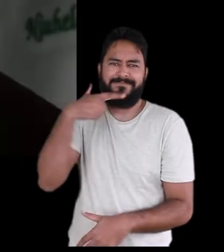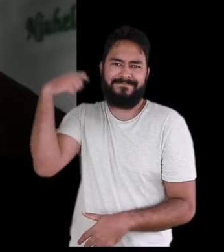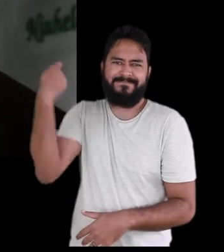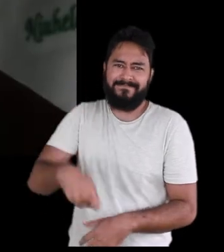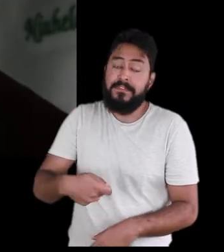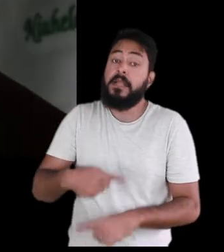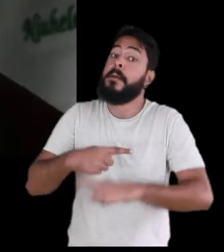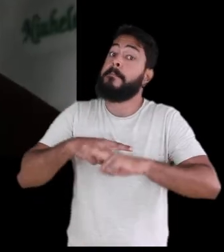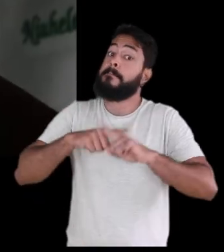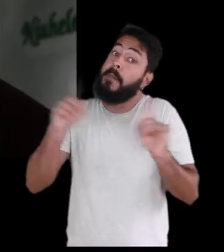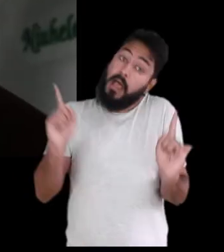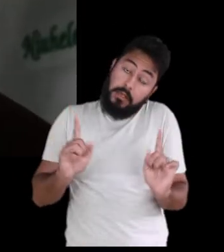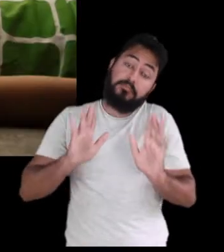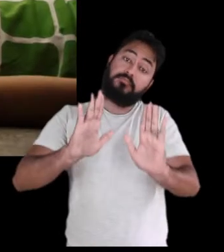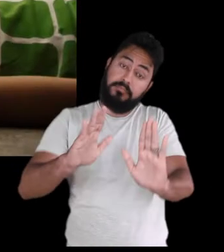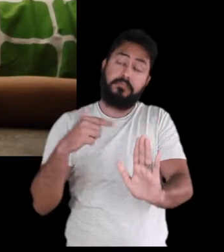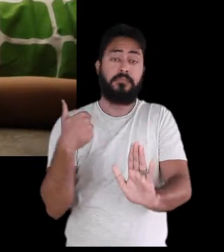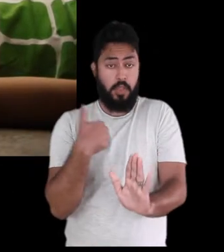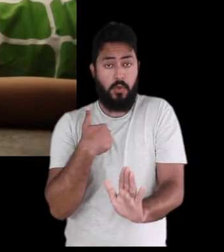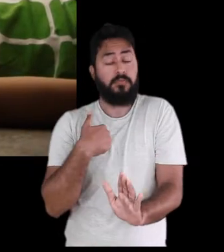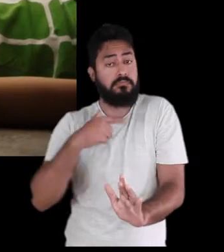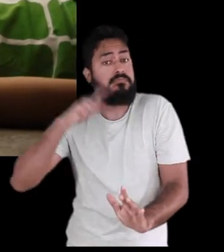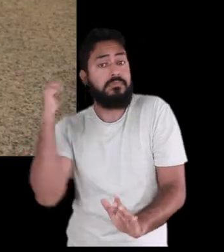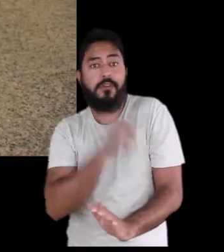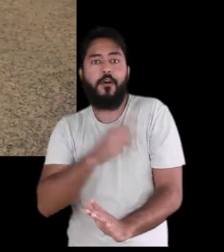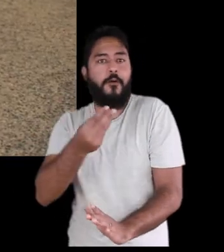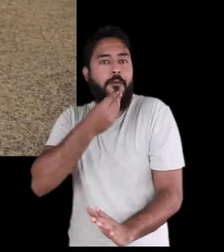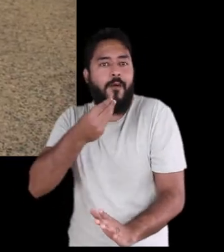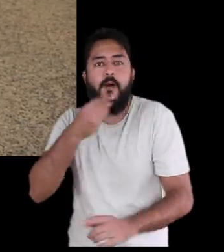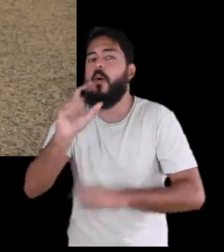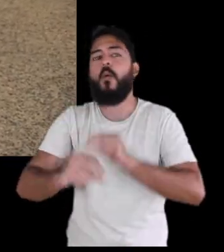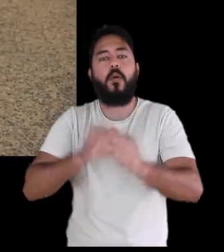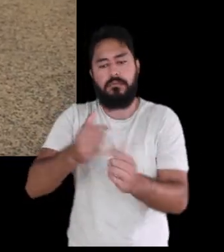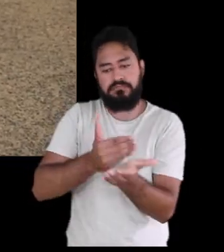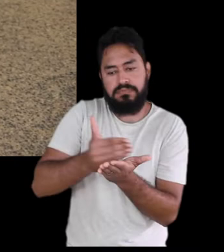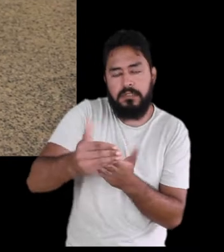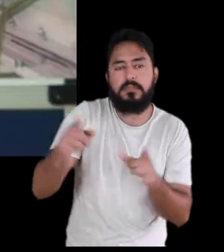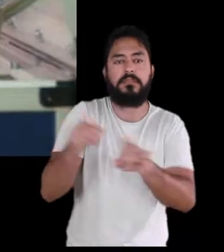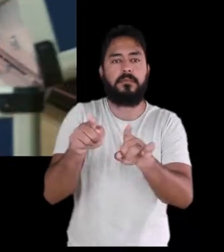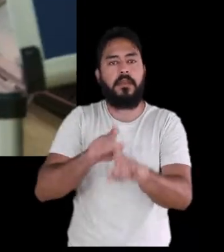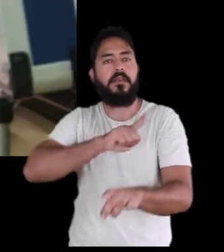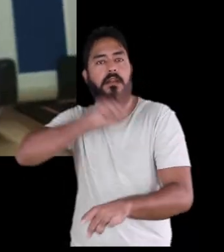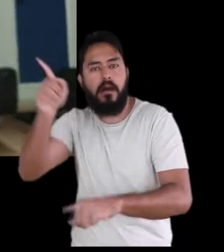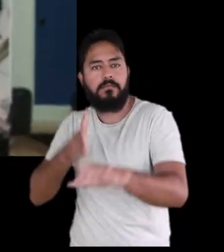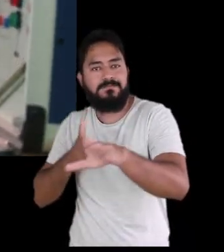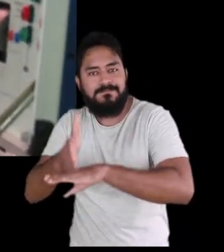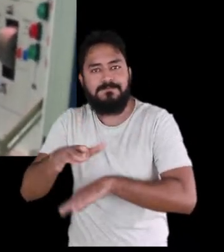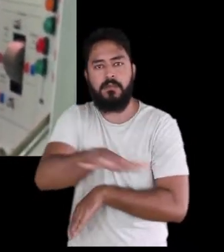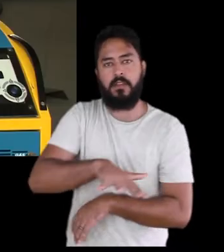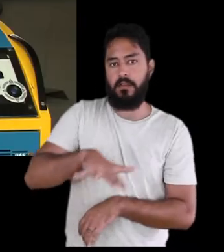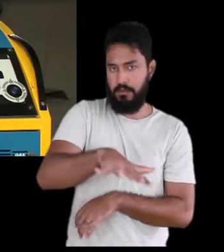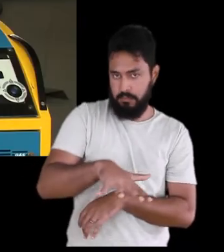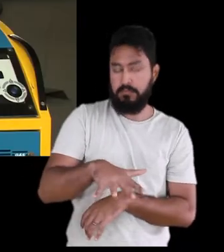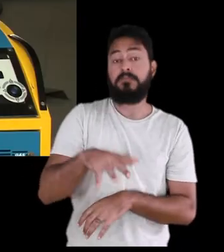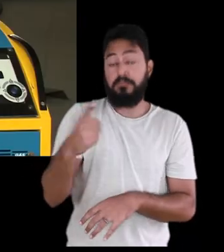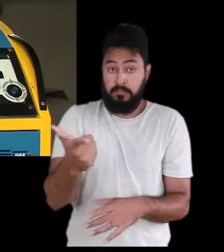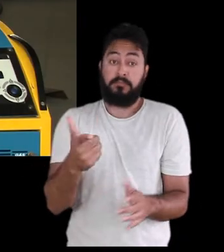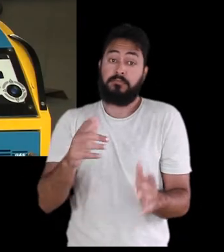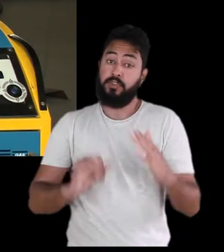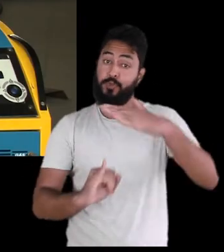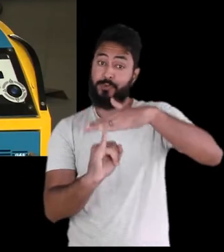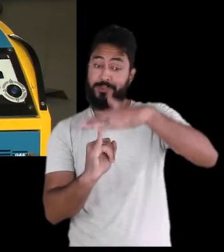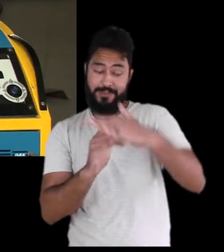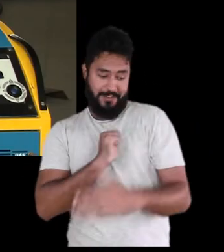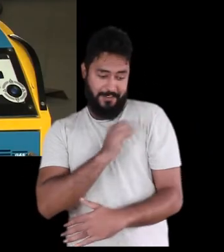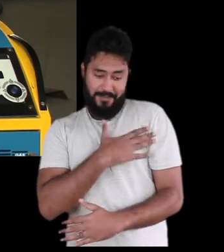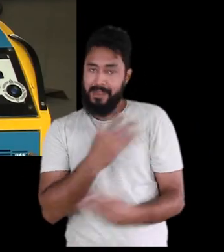masculino. Porém, nos deu a oportunidade de começar também lá a ingressar nessa área. E isso, a instituição